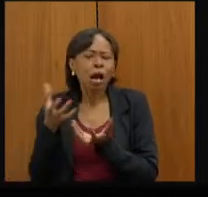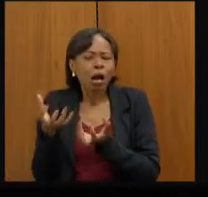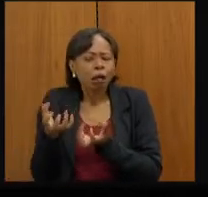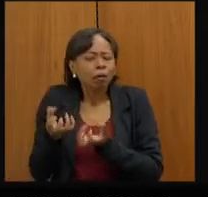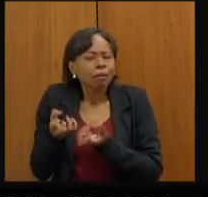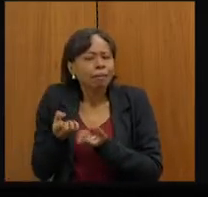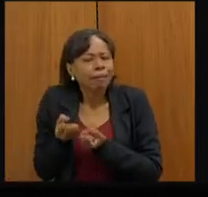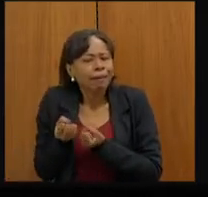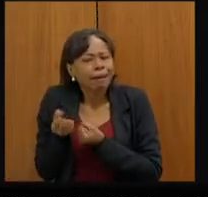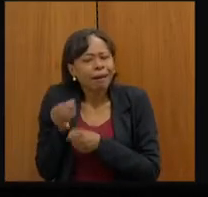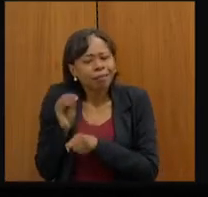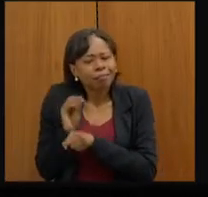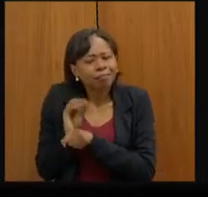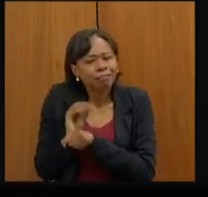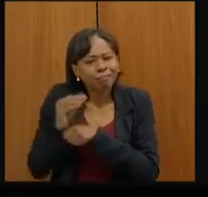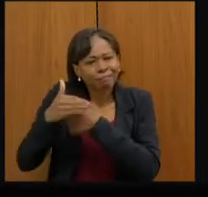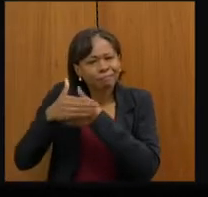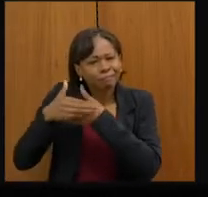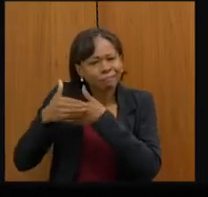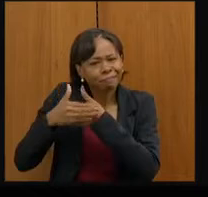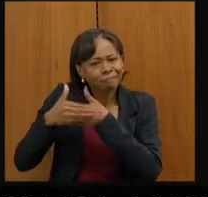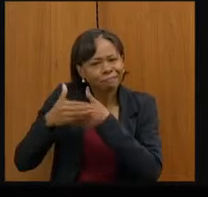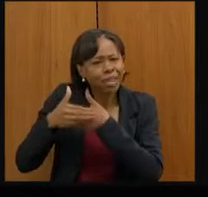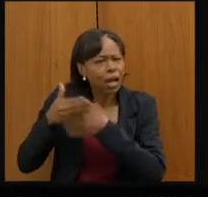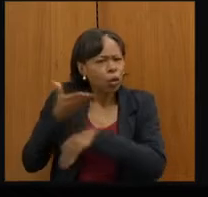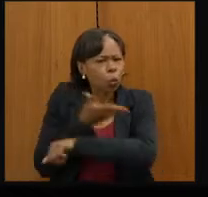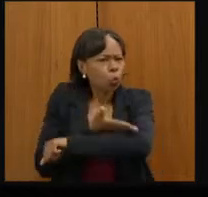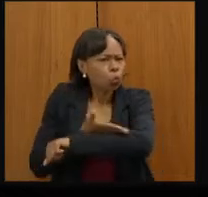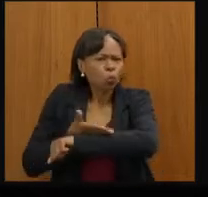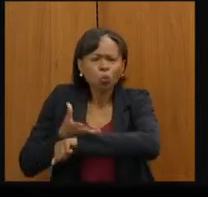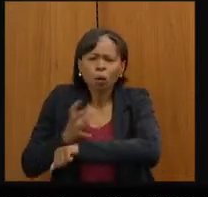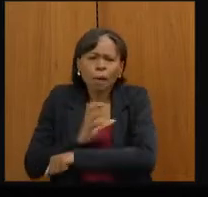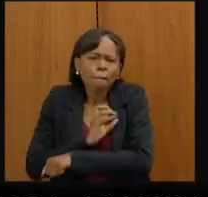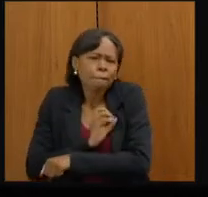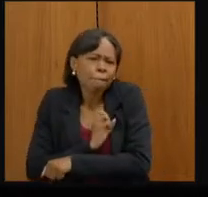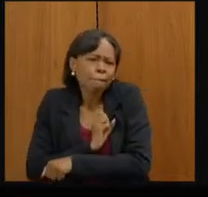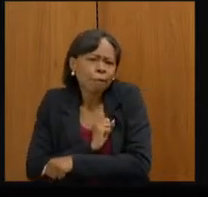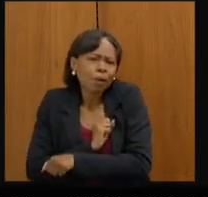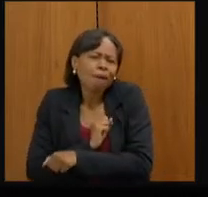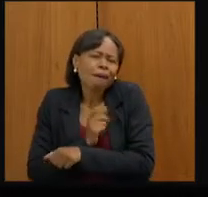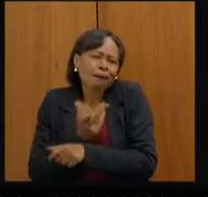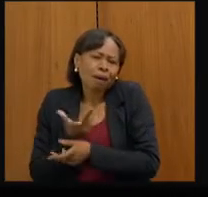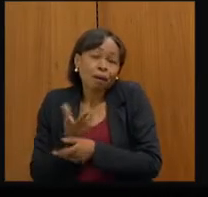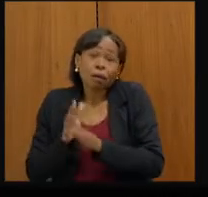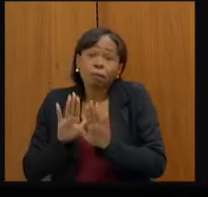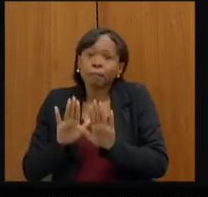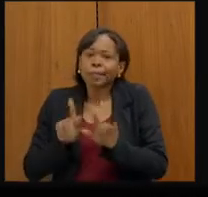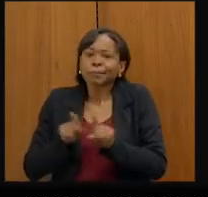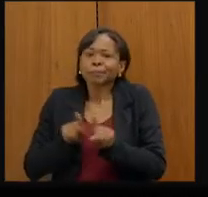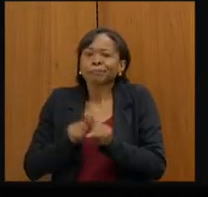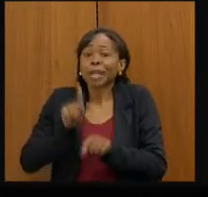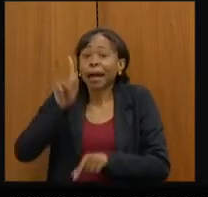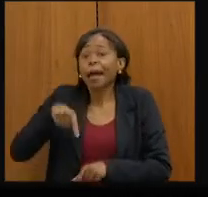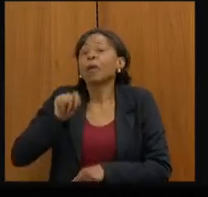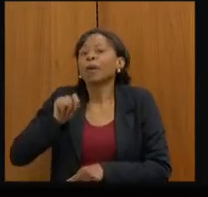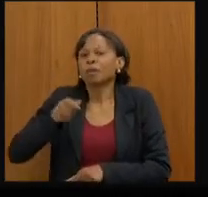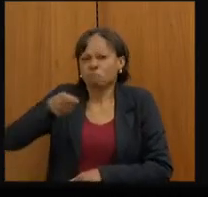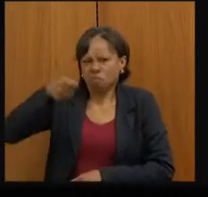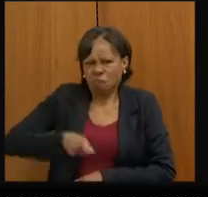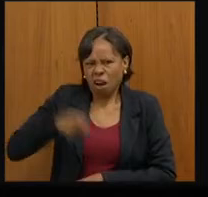calorosa é receptiva é amorosa mas também é mais fita